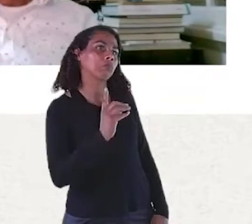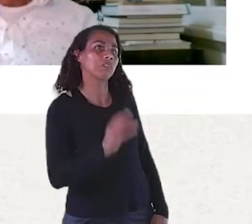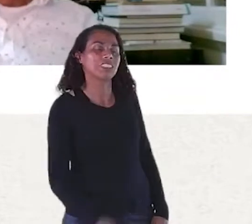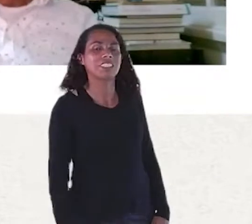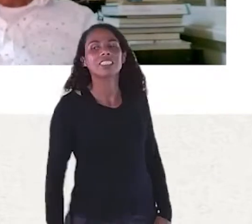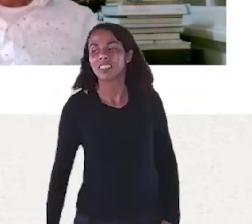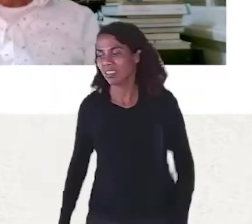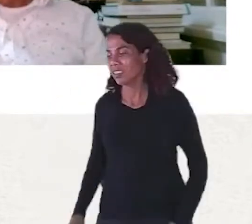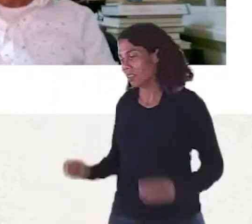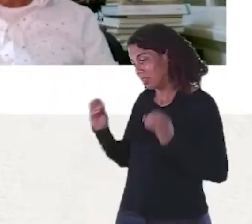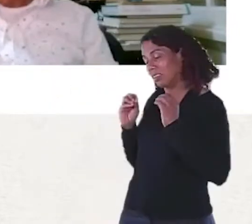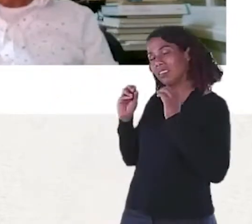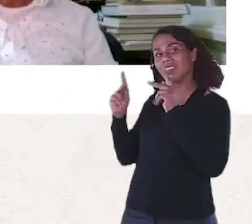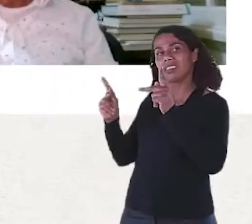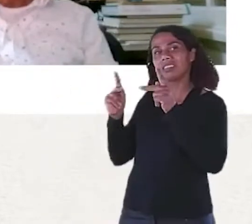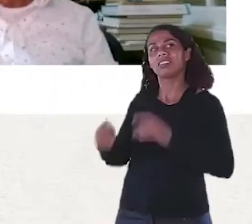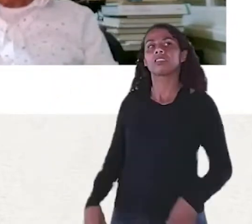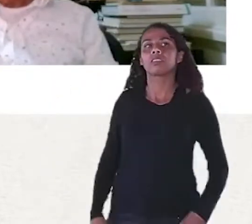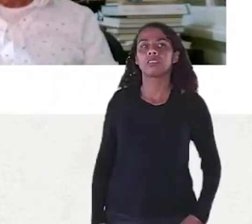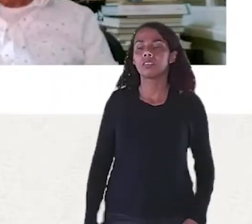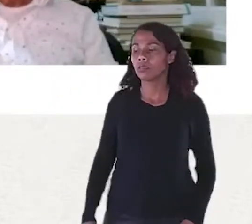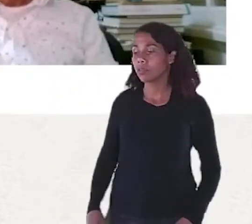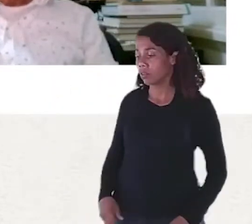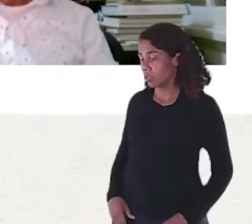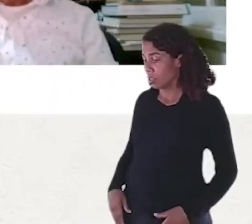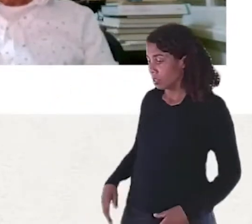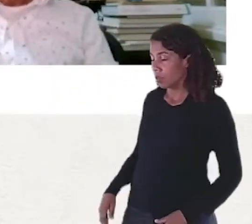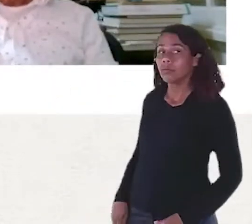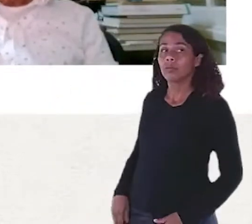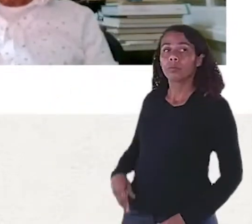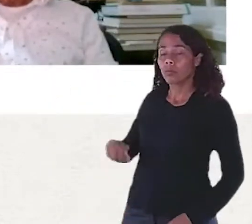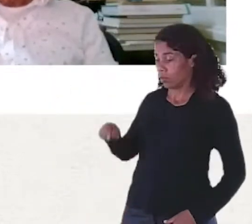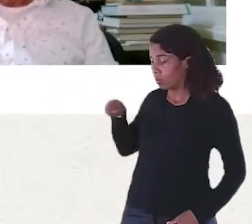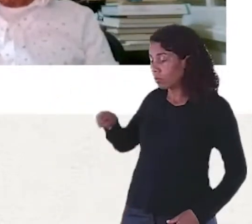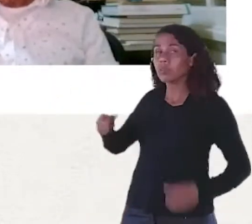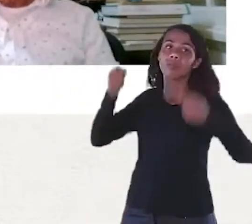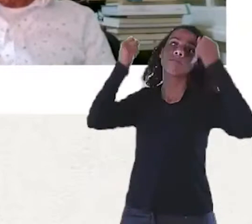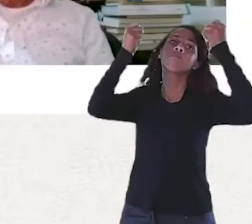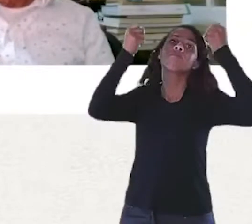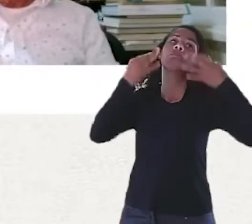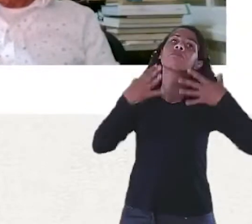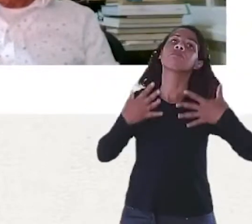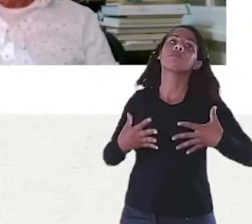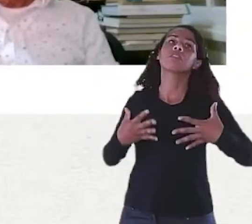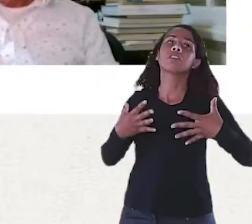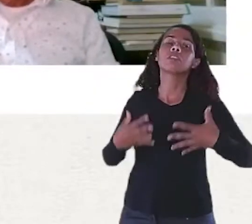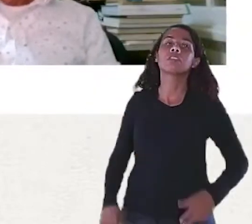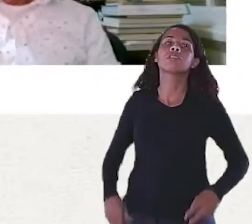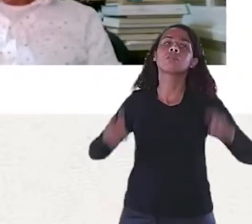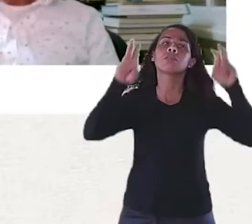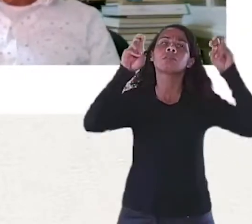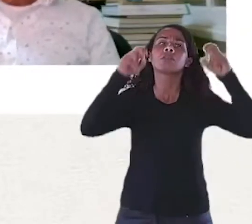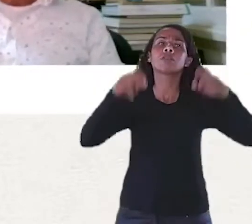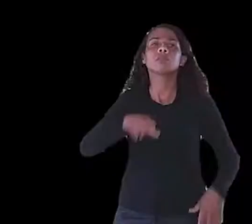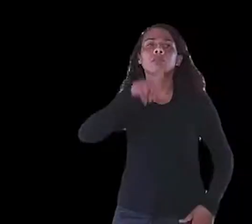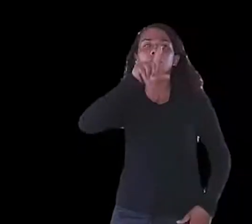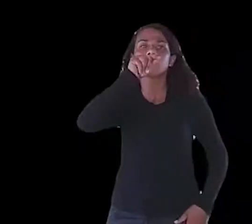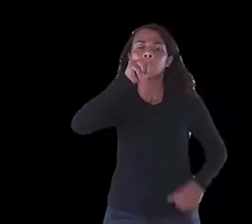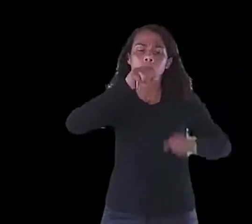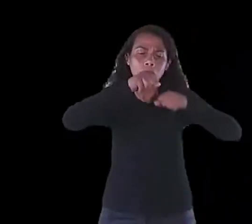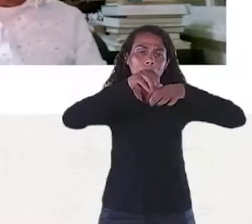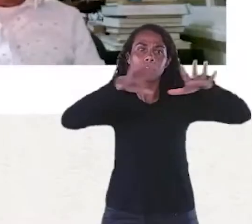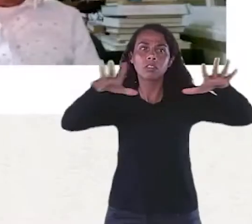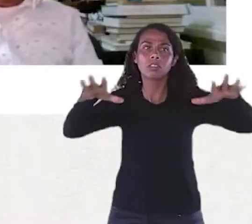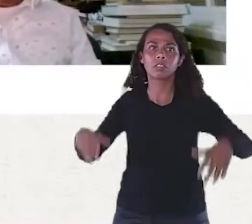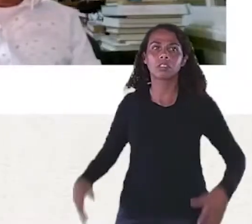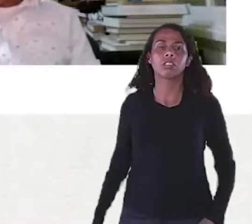Bem, dá um espaço para você explicar para quem está nos assistindo o que é o Espalhador de Passarinhos. Olha só, eu sou